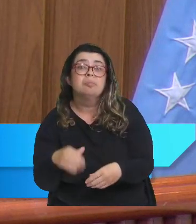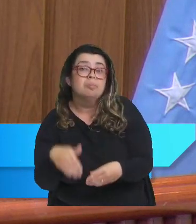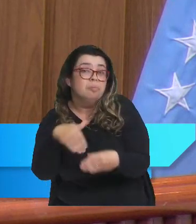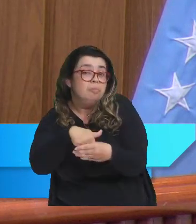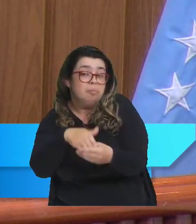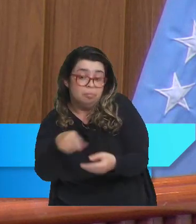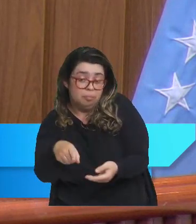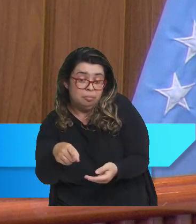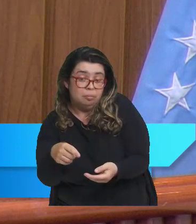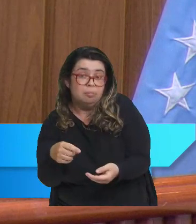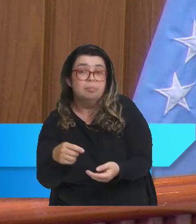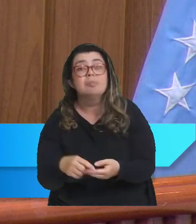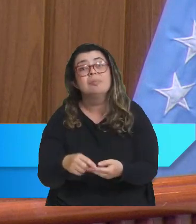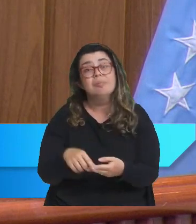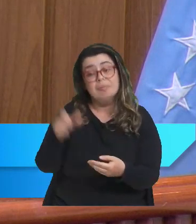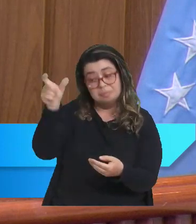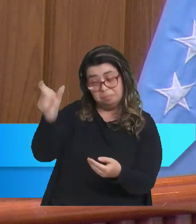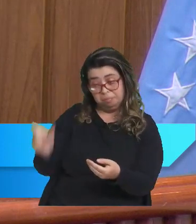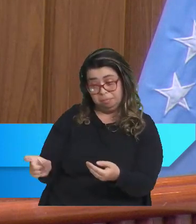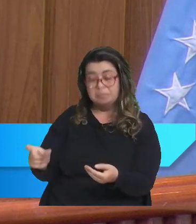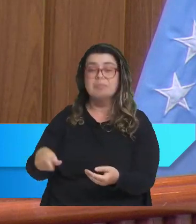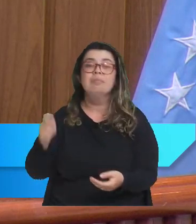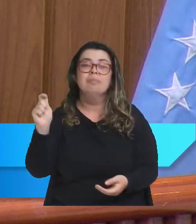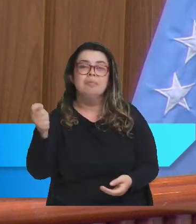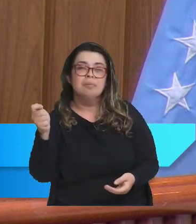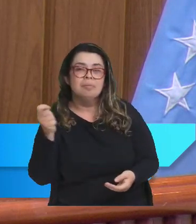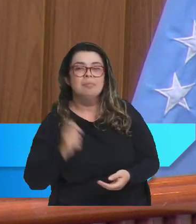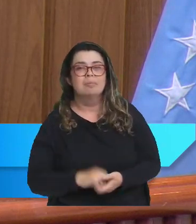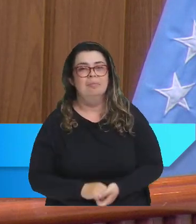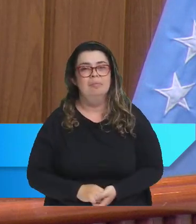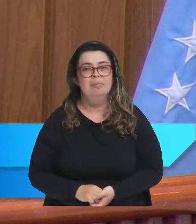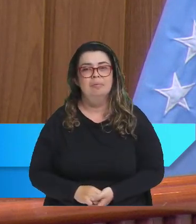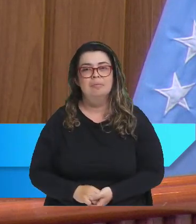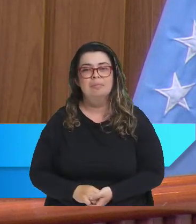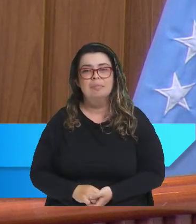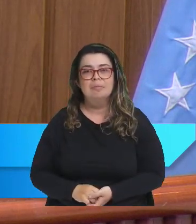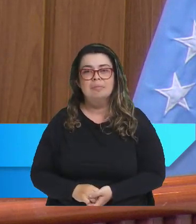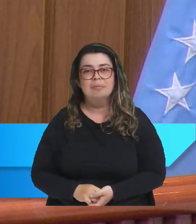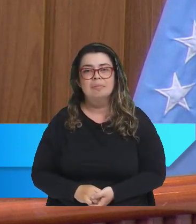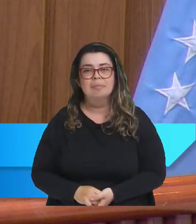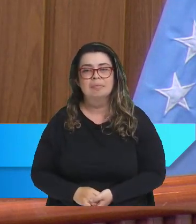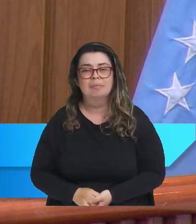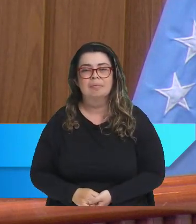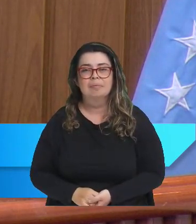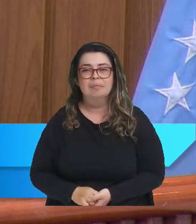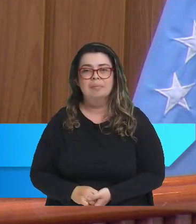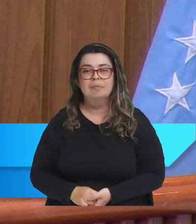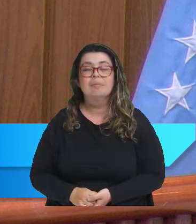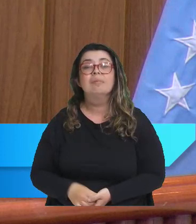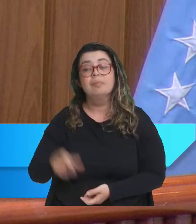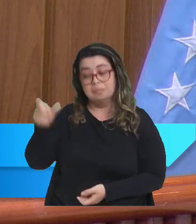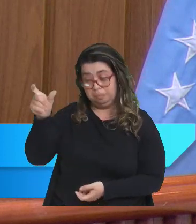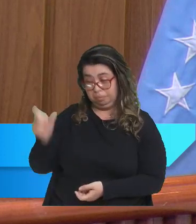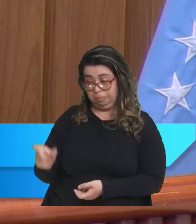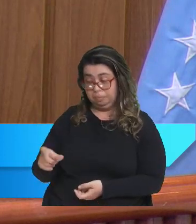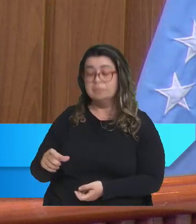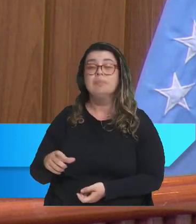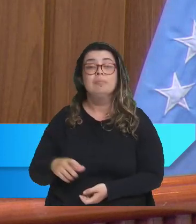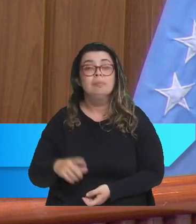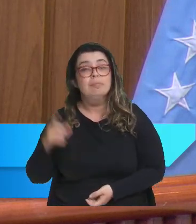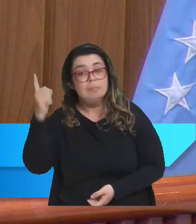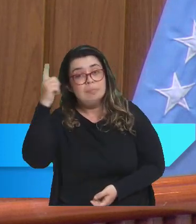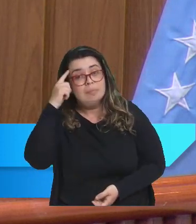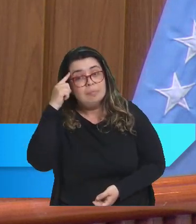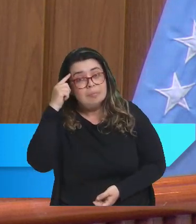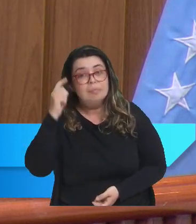foi a população. E a população tem que se conscientizar disso. né? A população tem que se conscientizar. Eu tenho